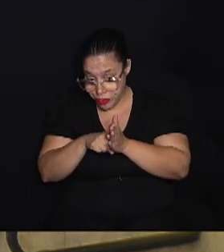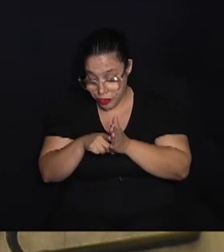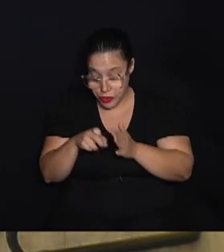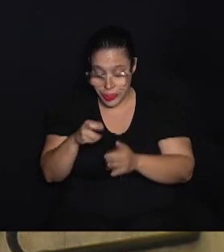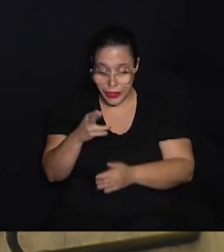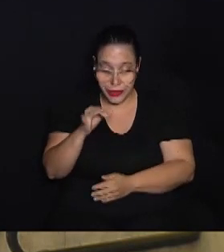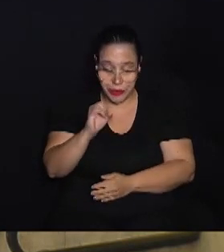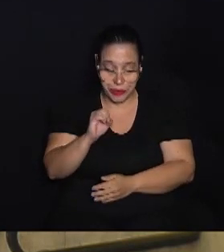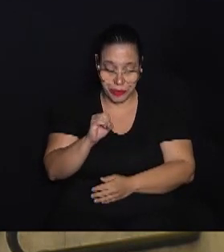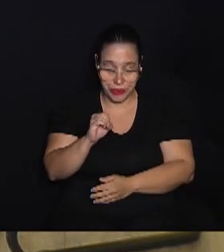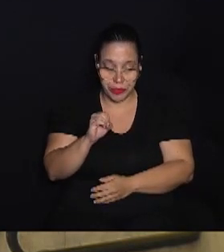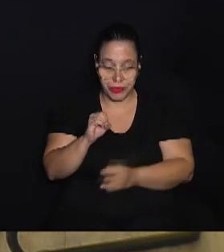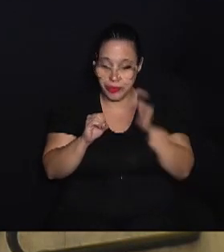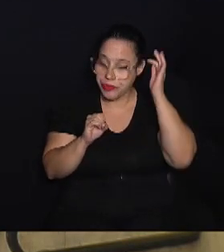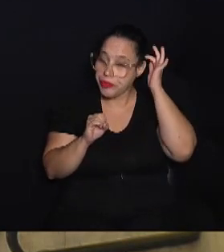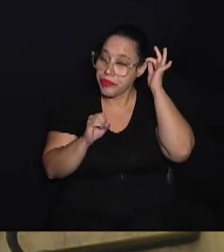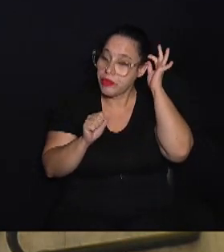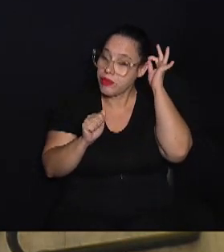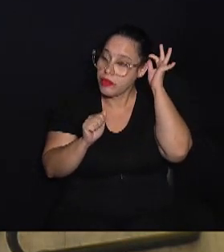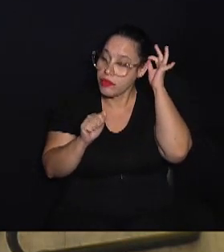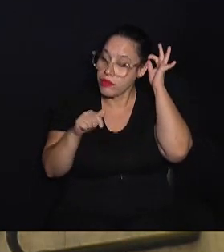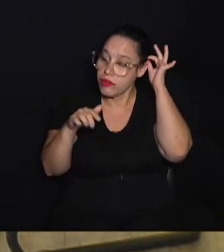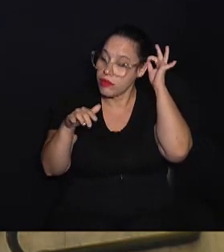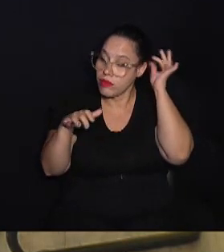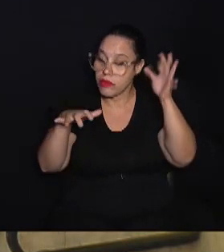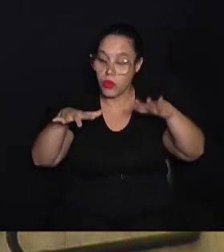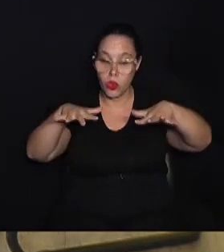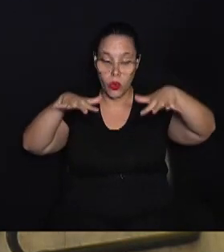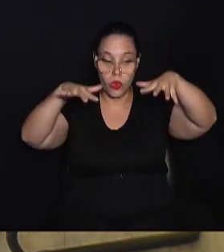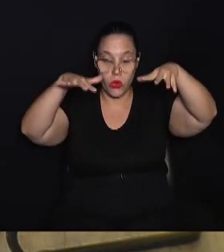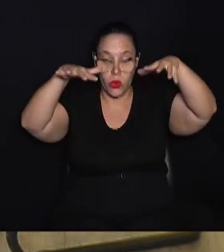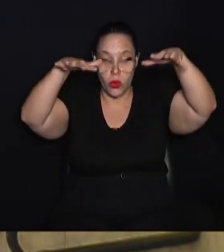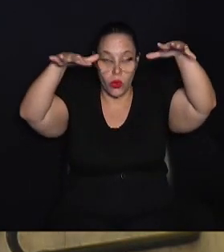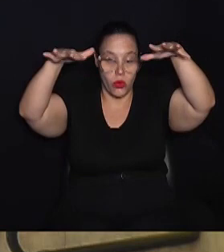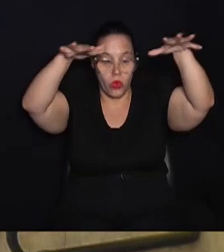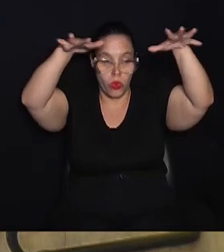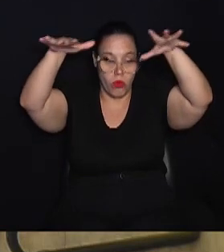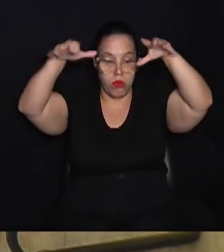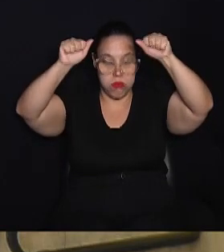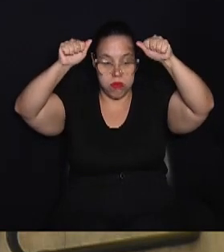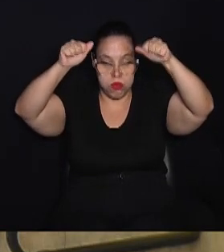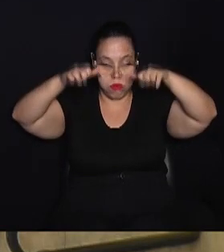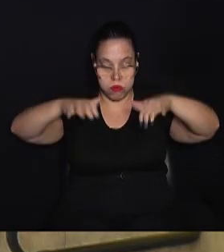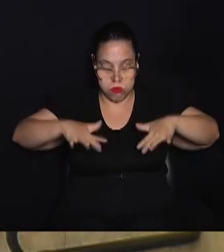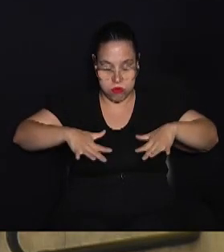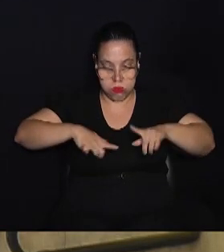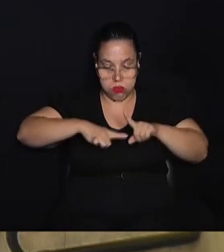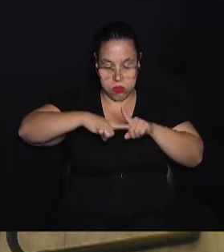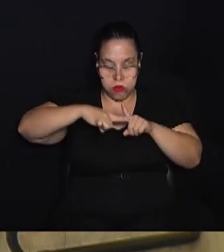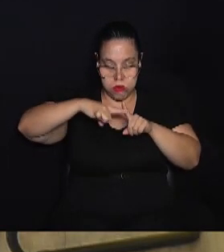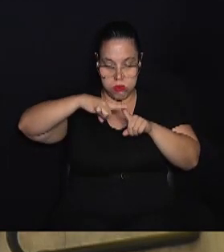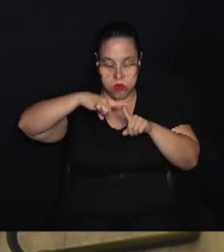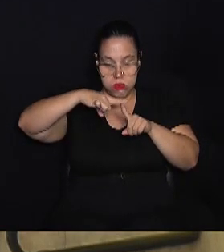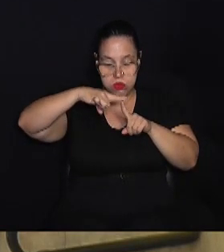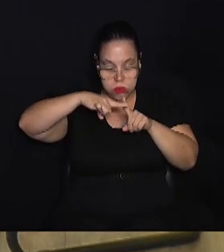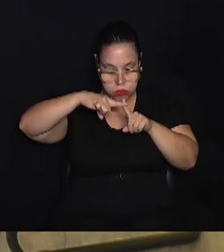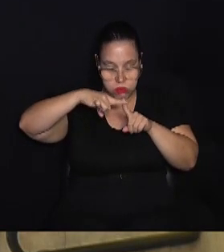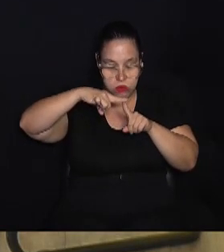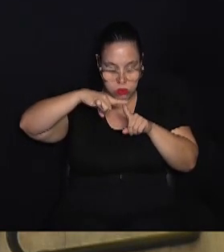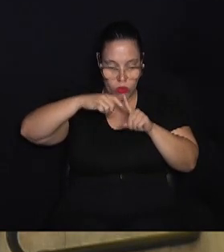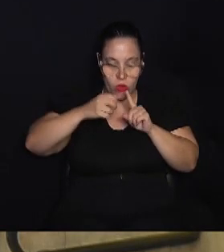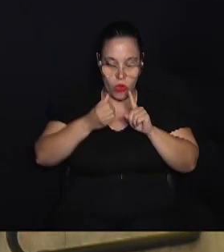do efeito estufa que a atmosfera ainda suporta para manter o aumento da temperatura nesse máximo de 1,5